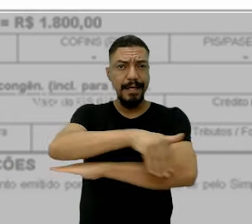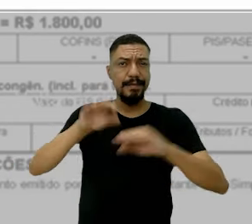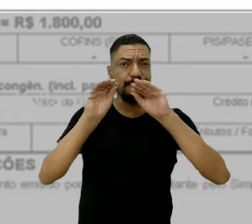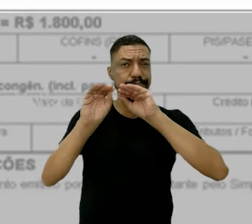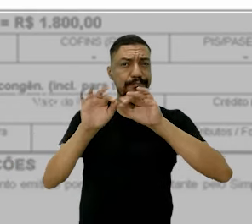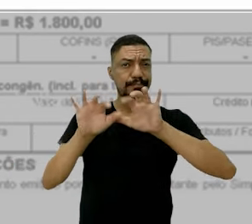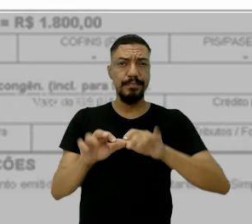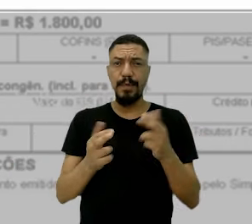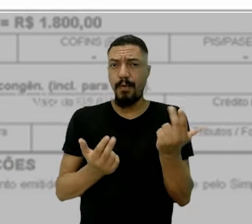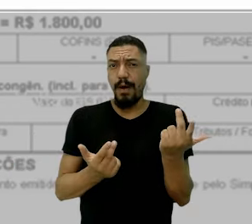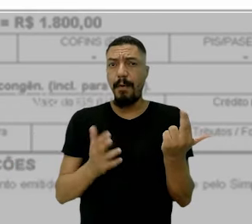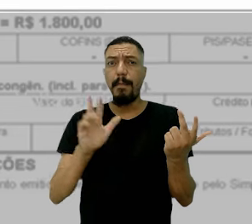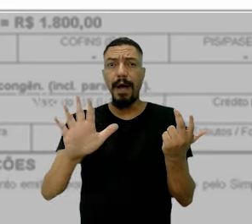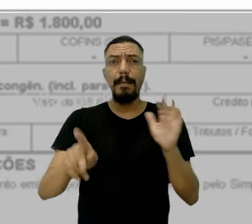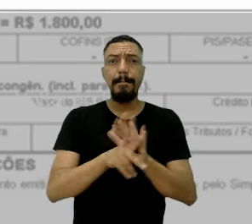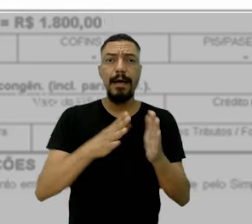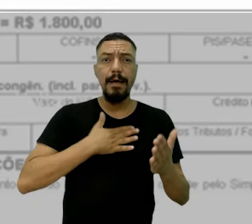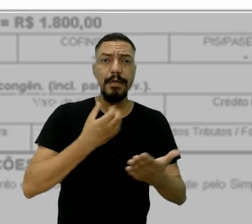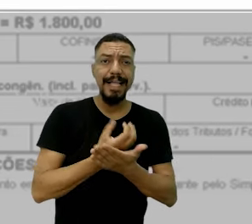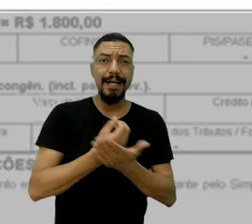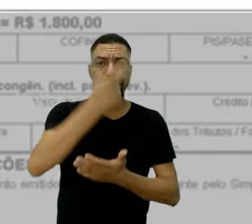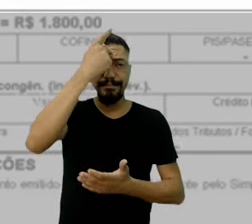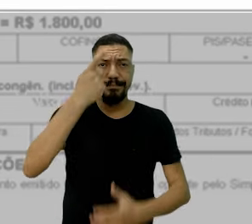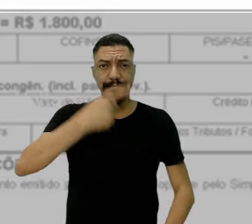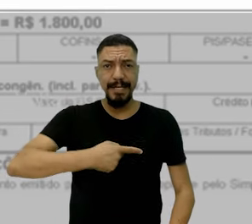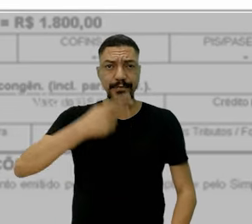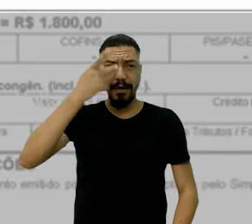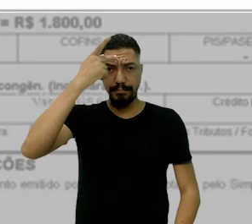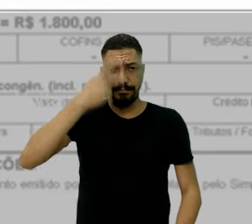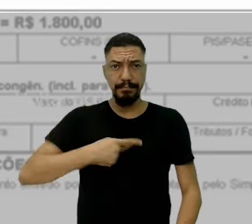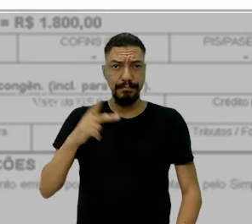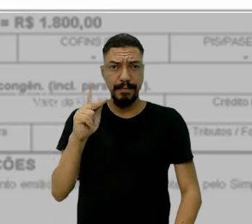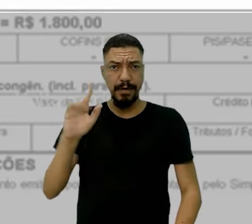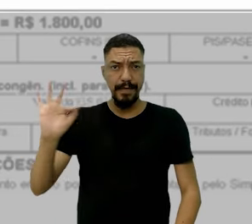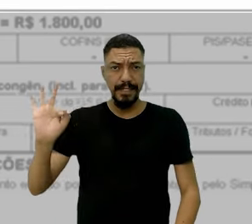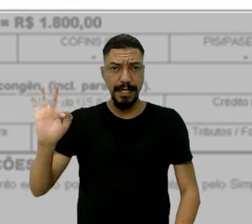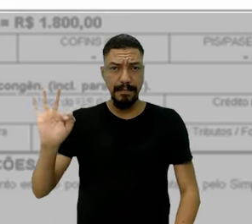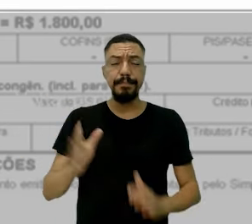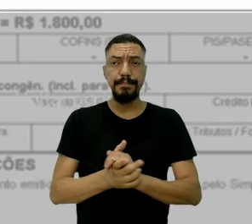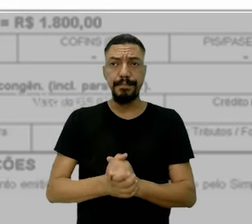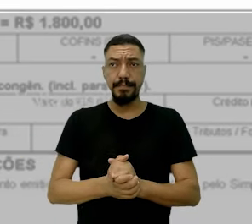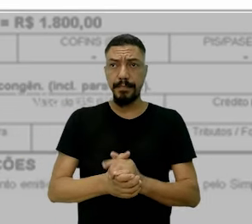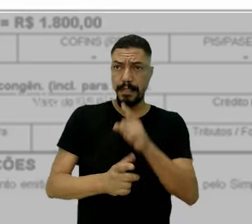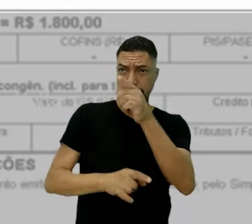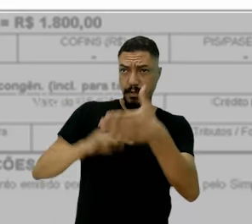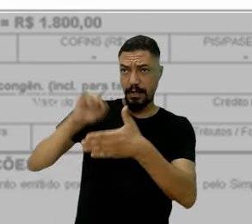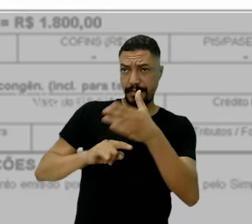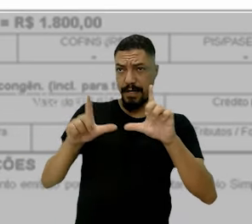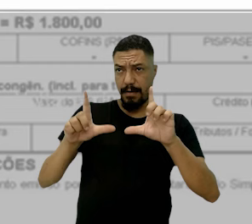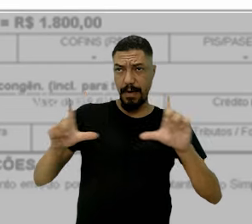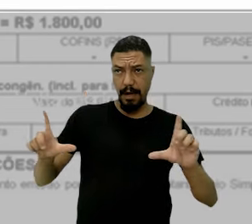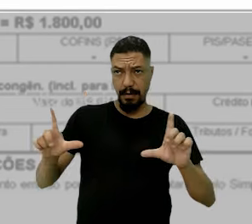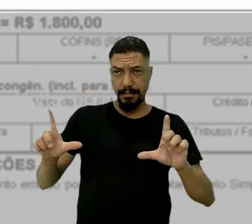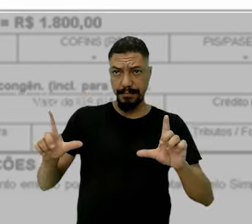sua casa, enfim. É a mesma coisa, só que com seus dados de pessoa física. Isso daqui para essas